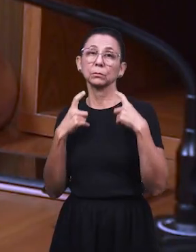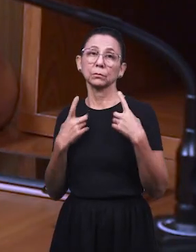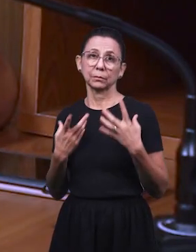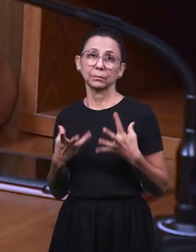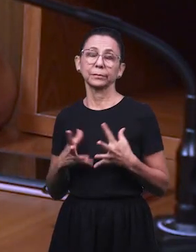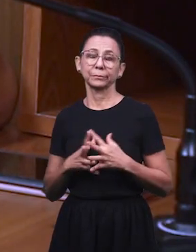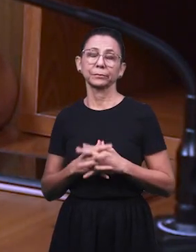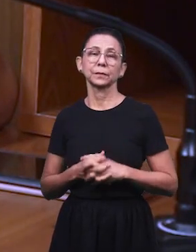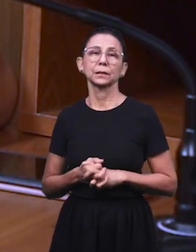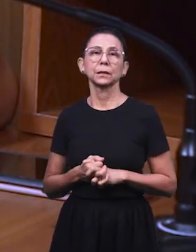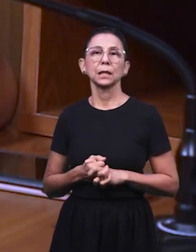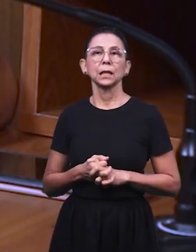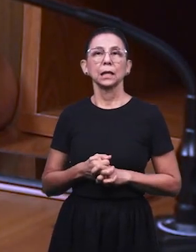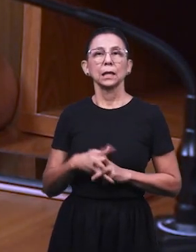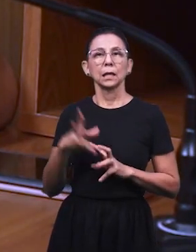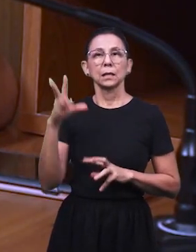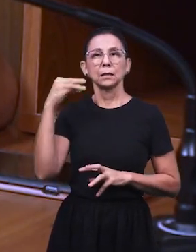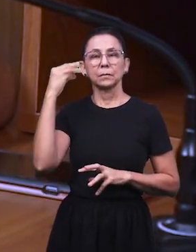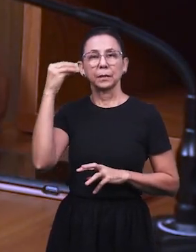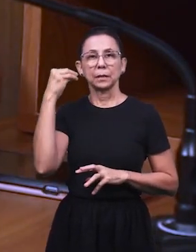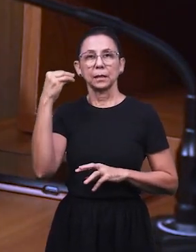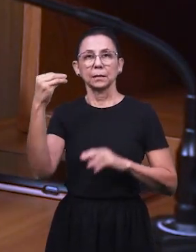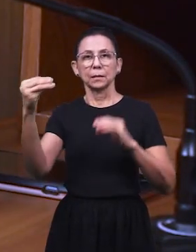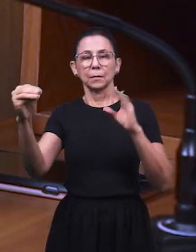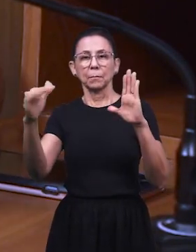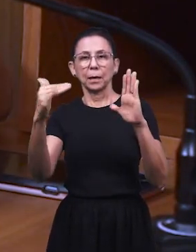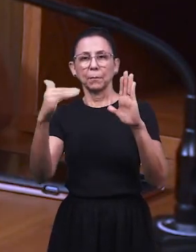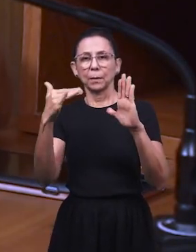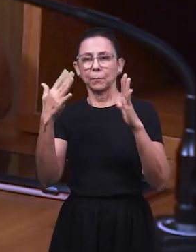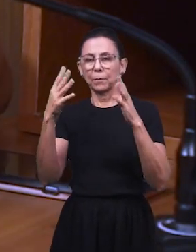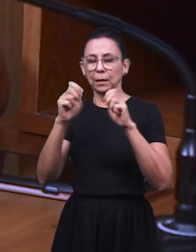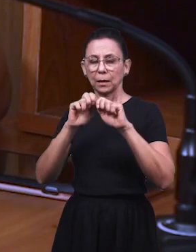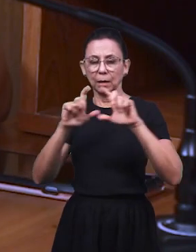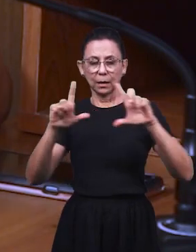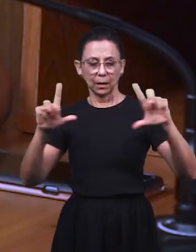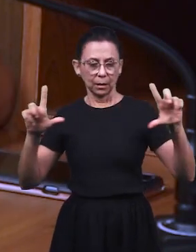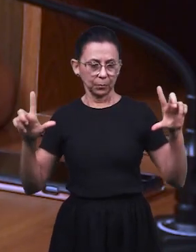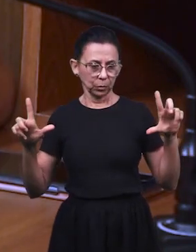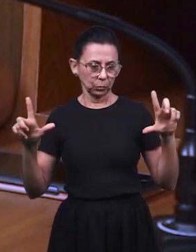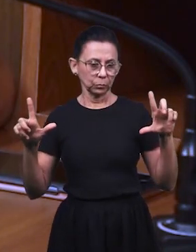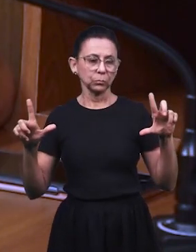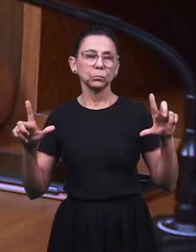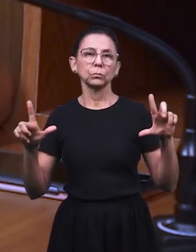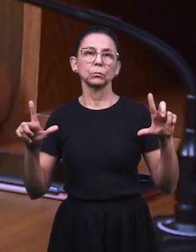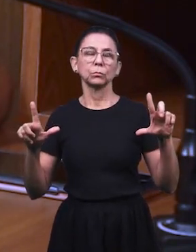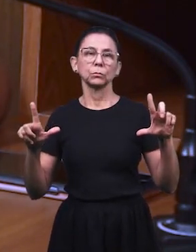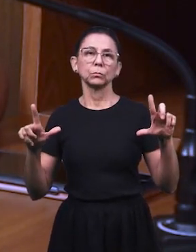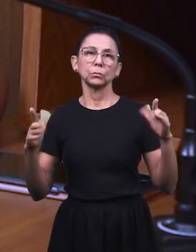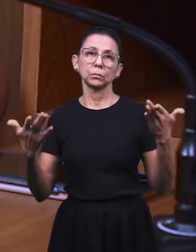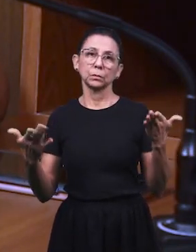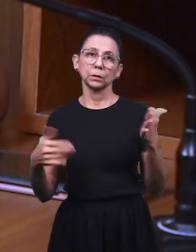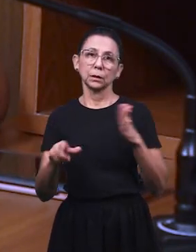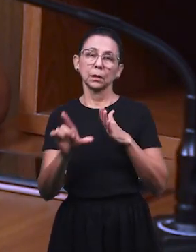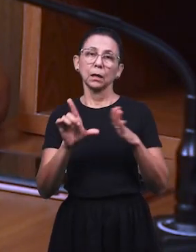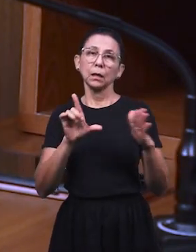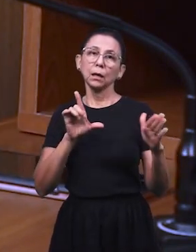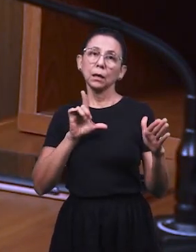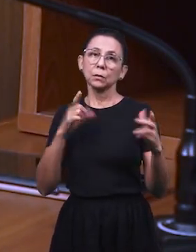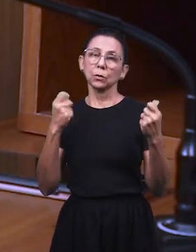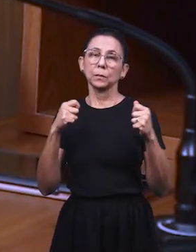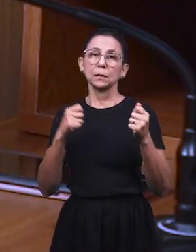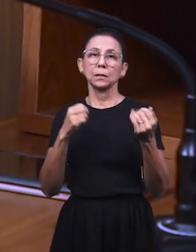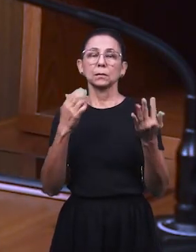Eu recebo as experiências dos irmãos antes, né, que a gente teve que ter uma demanda para poder ter